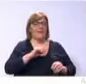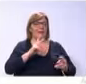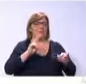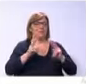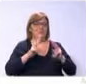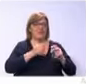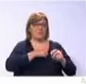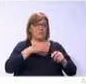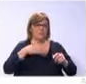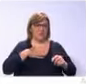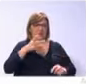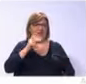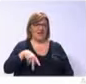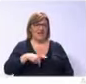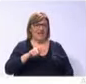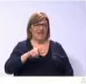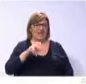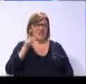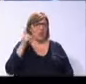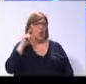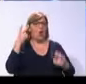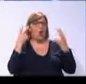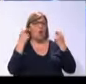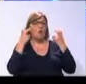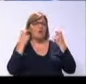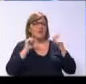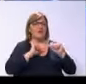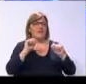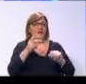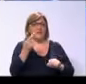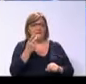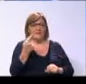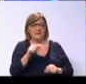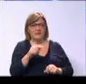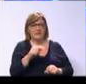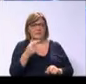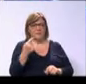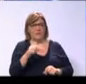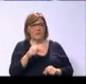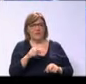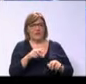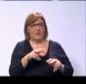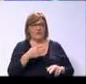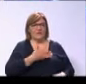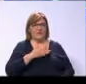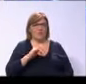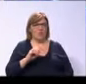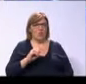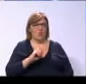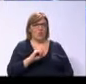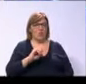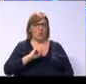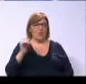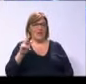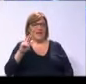era rangel vamos ouvir esse mesmo áudio entre as do eixo e nesse caso é um áudio boa alma para não